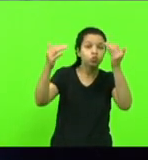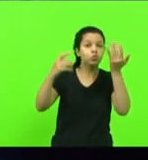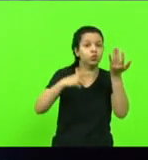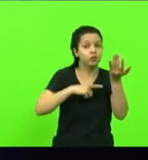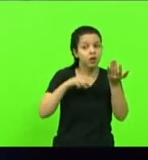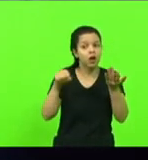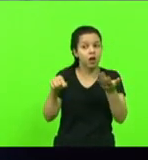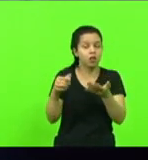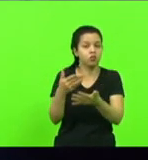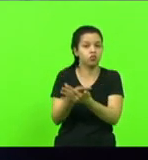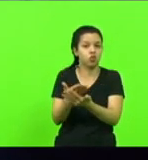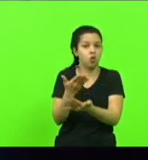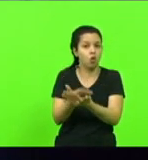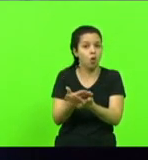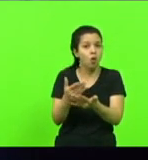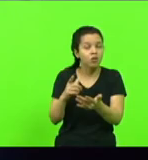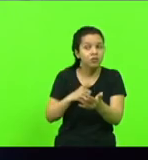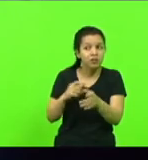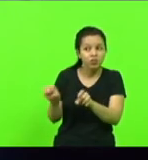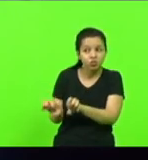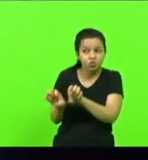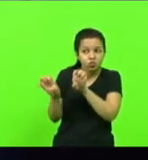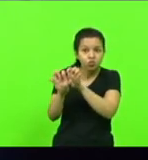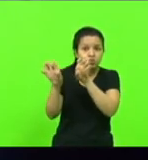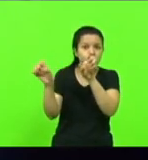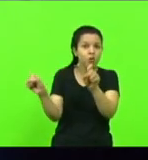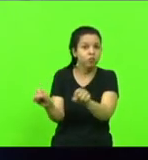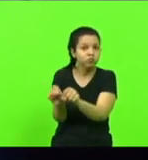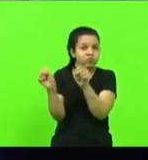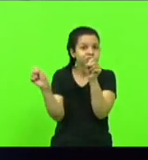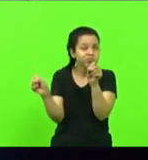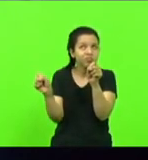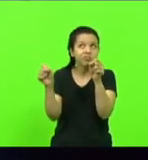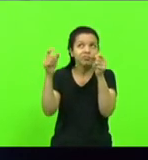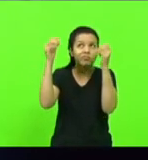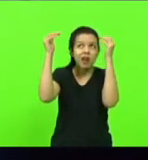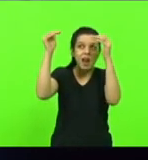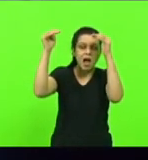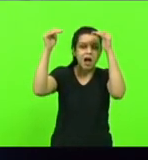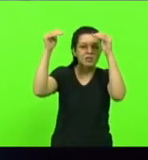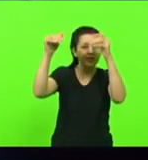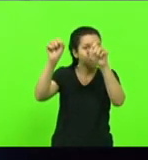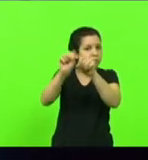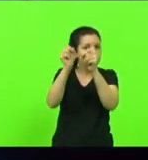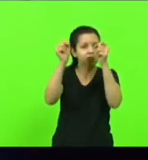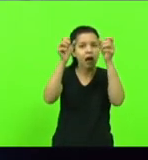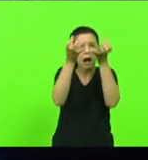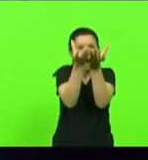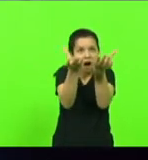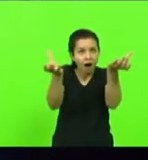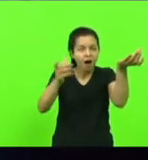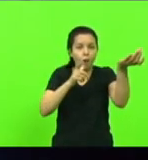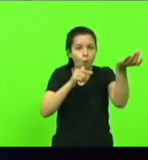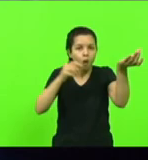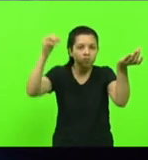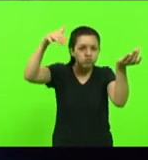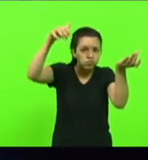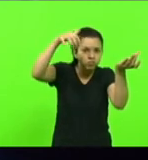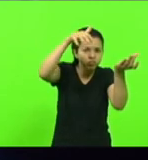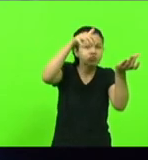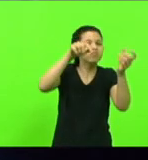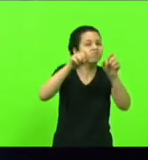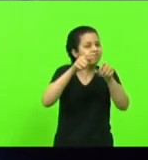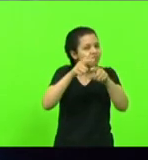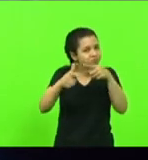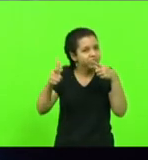escola, danos estrutural no telhado, nas calhas, enfim, há toda a questão